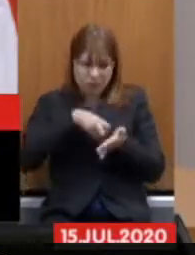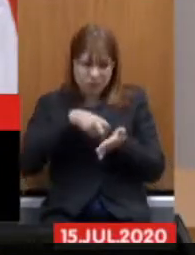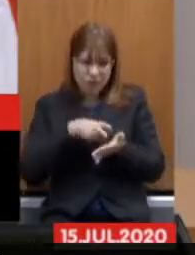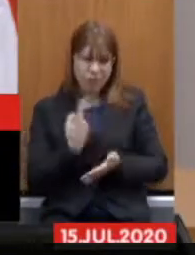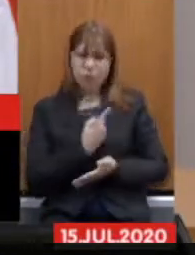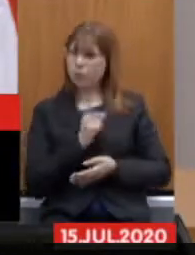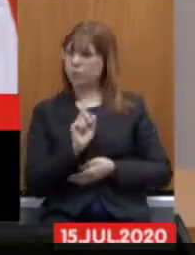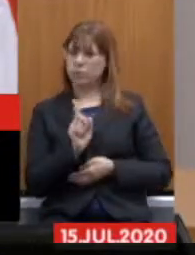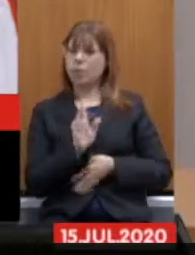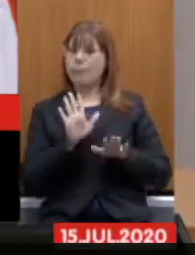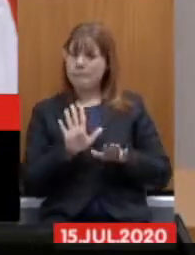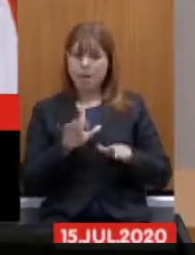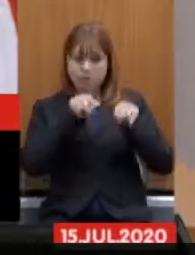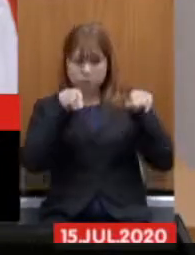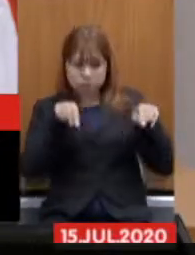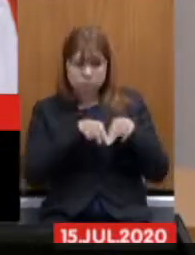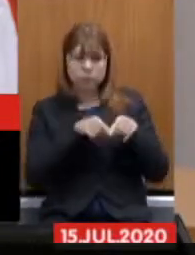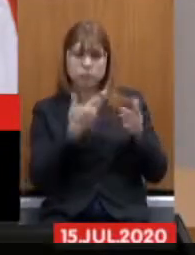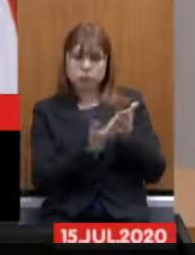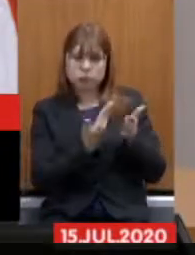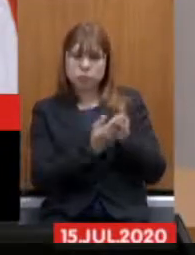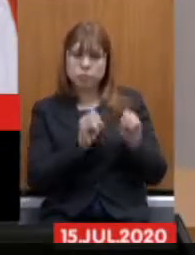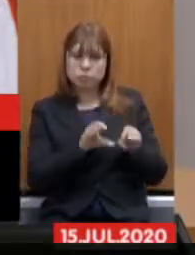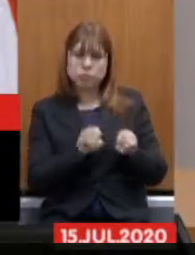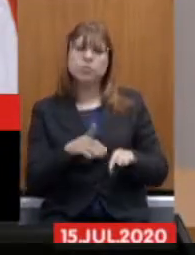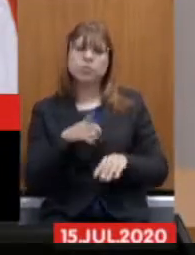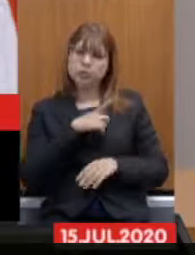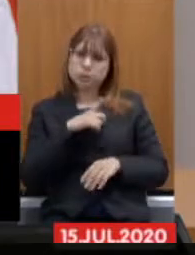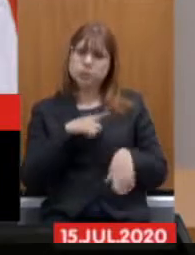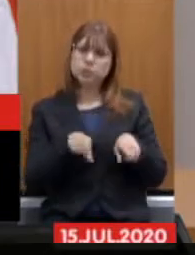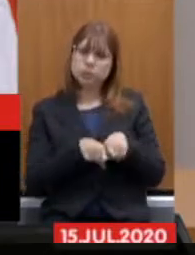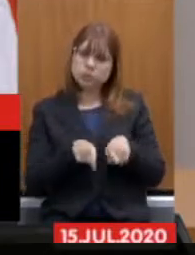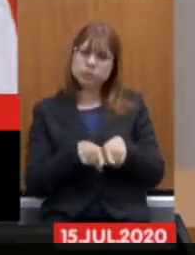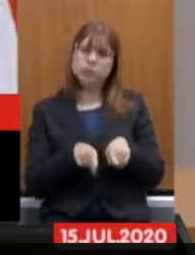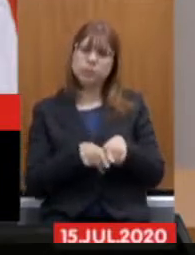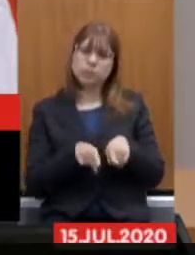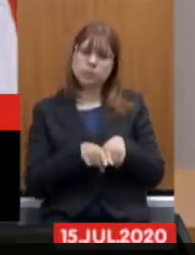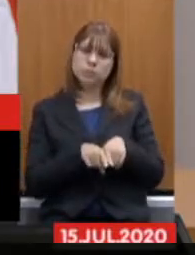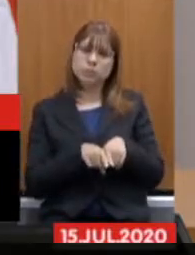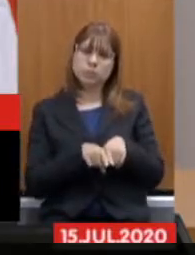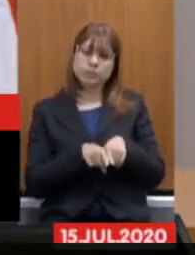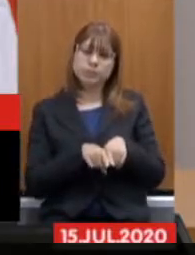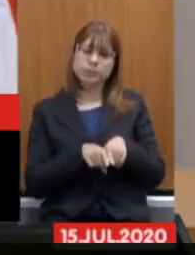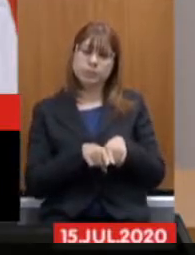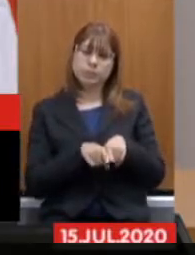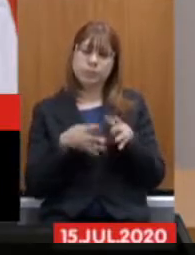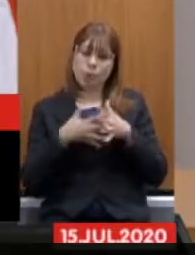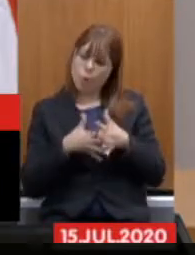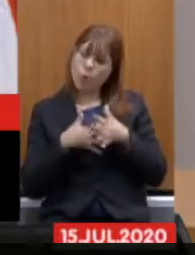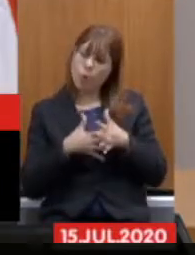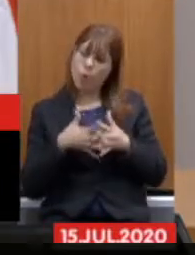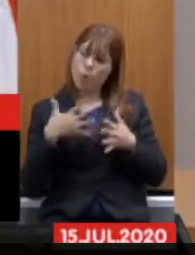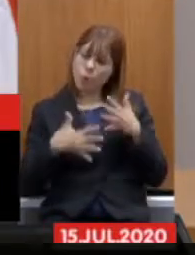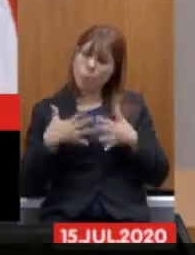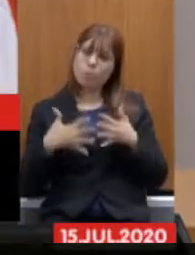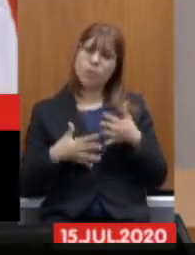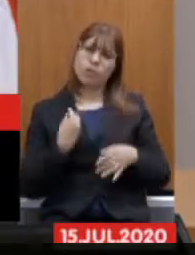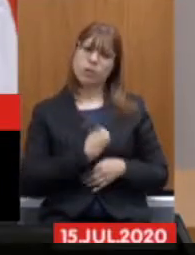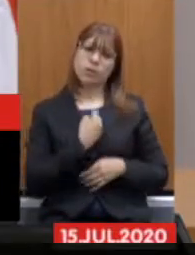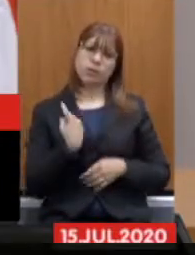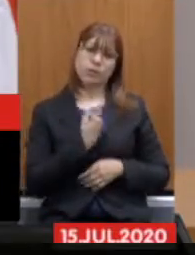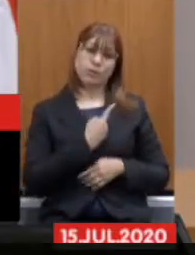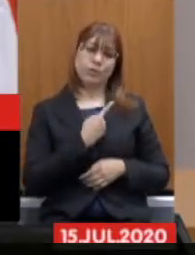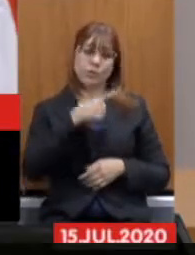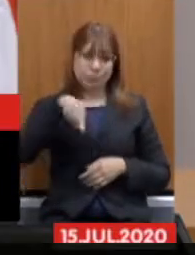mas a sala de aula traz implicações para a nossa vida que só quem esteve dentro